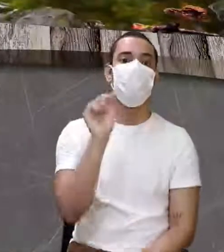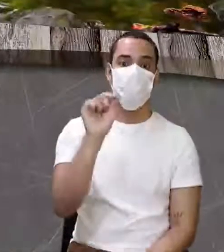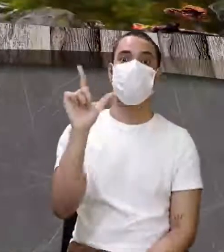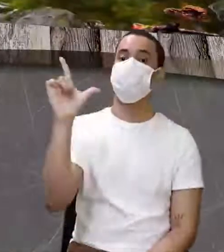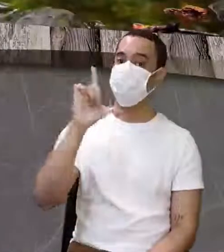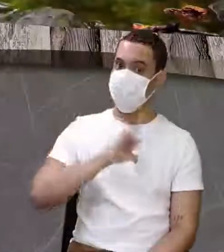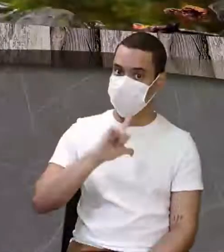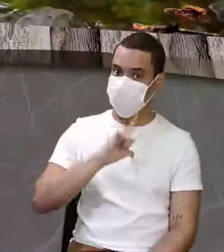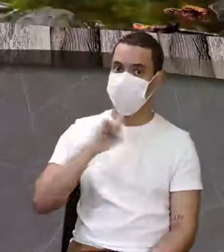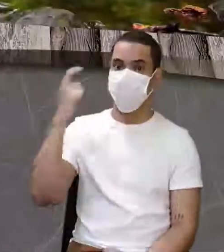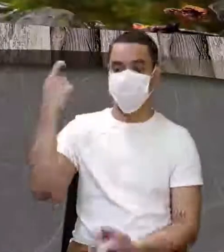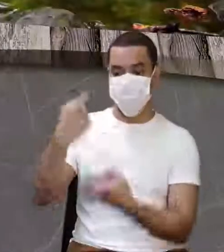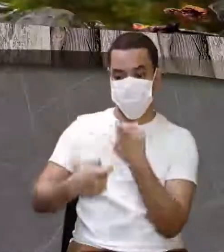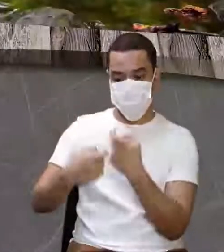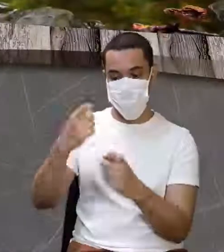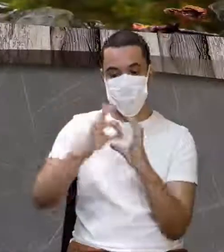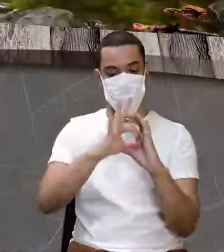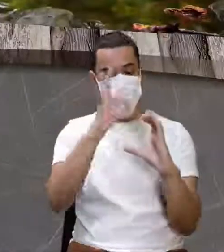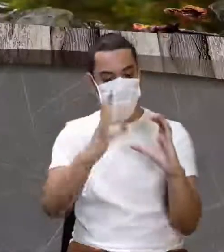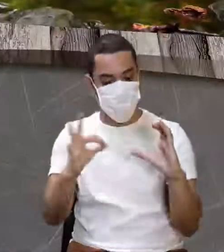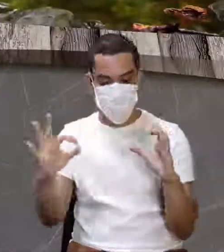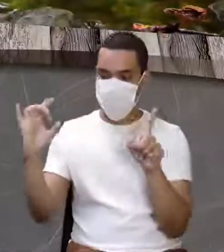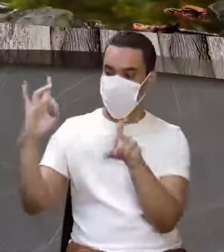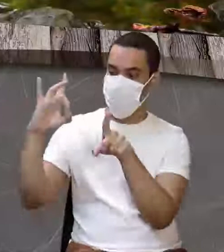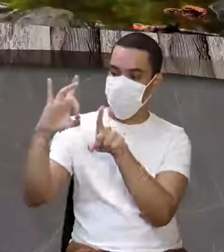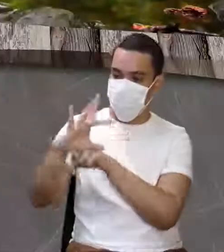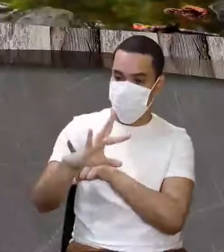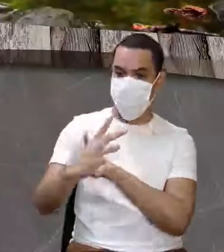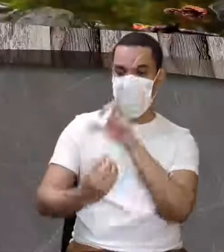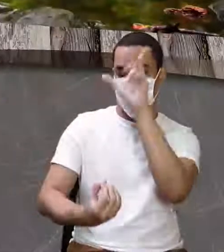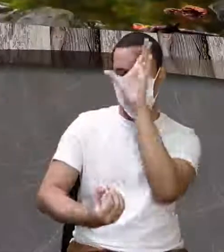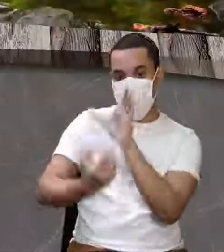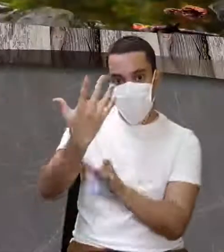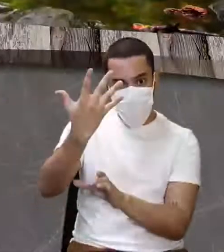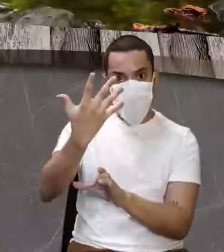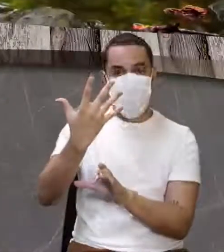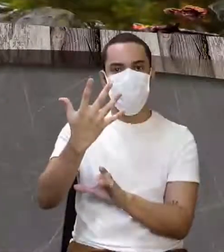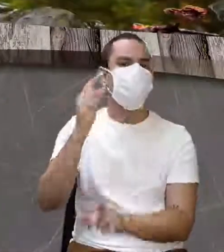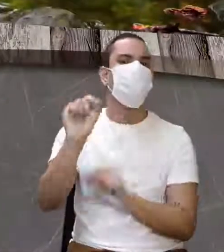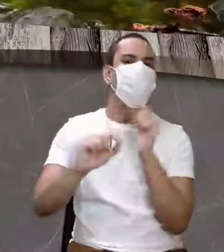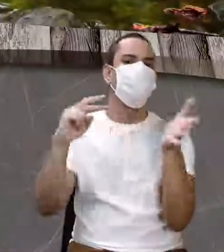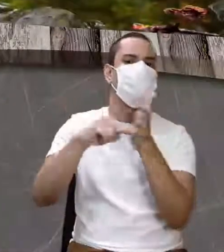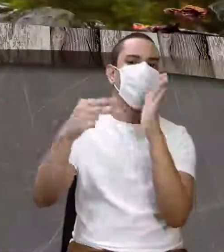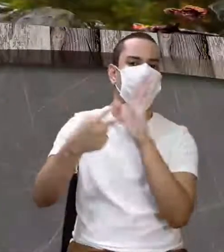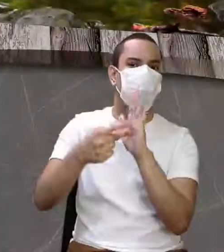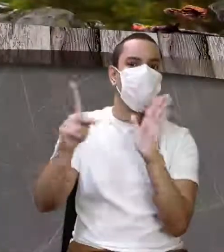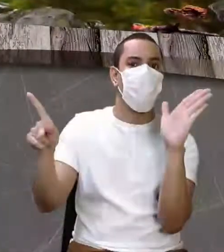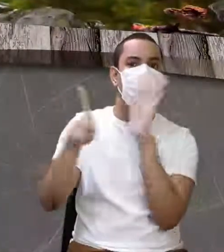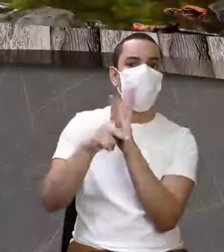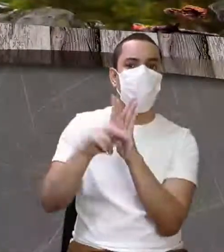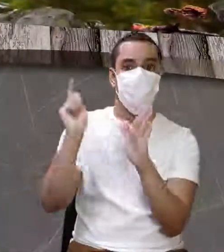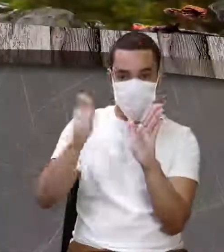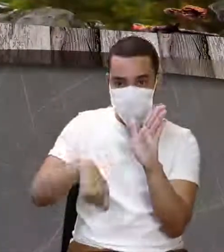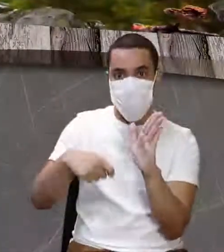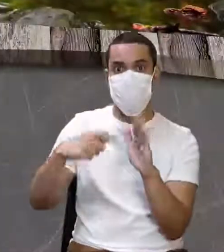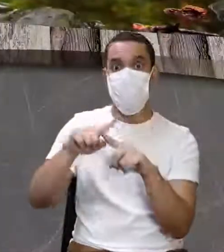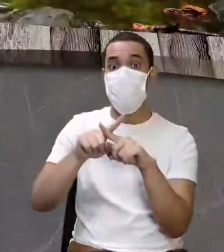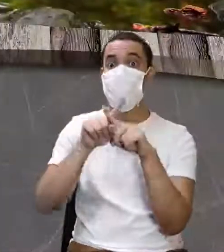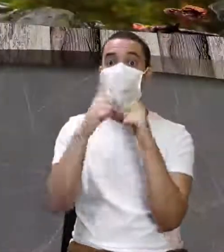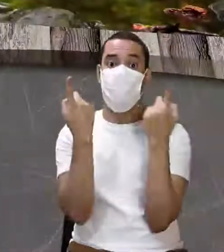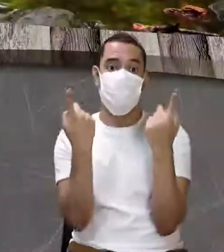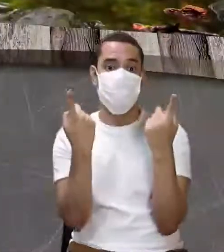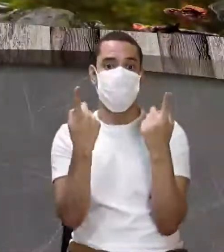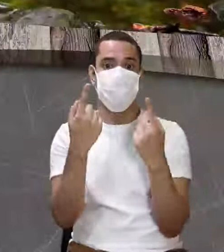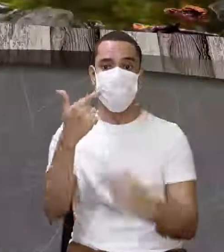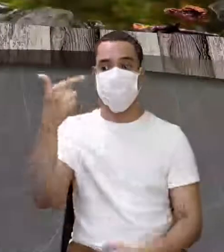esse encontro, formar o zigoto, esse indivíduo surgir aí, e aí ele está fértil, e aí surge,